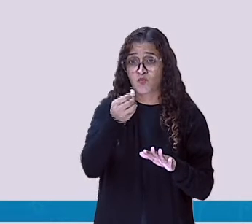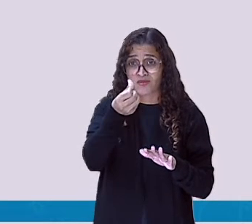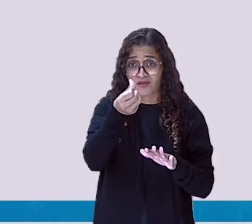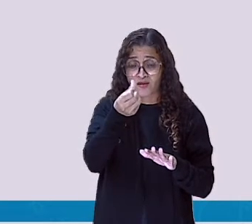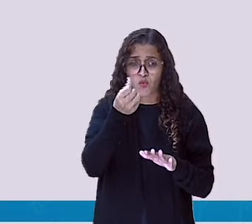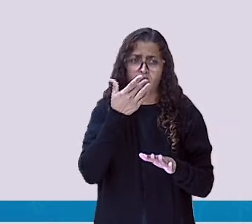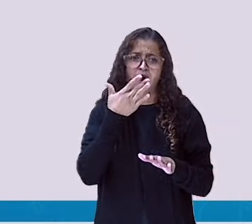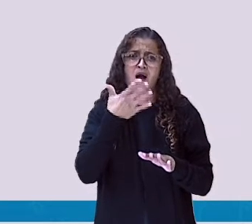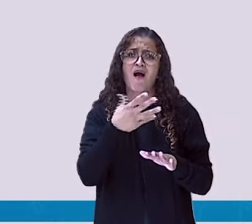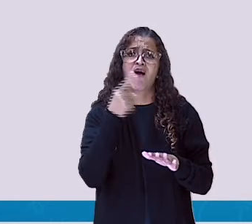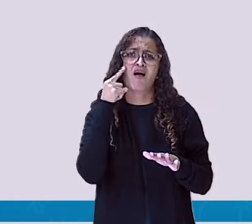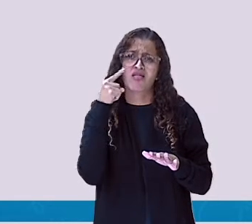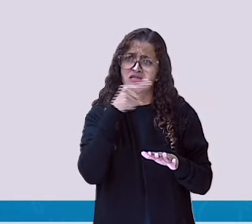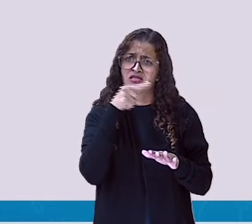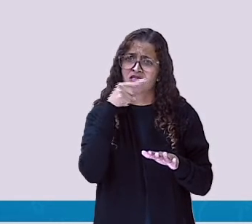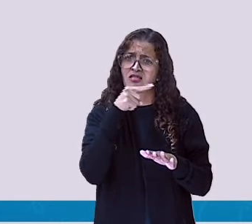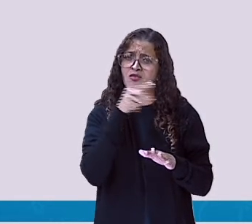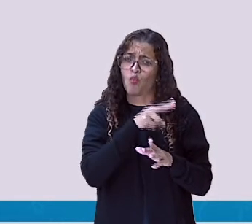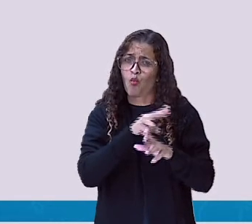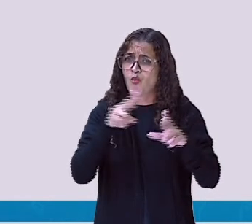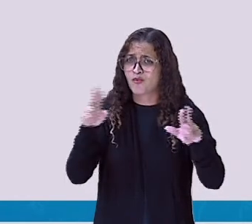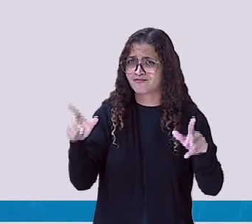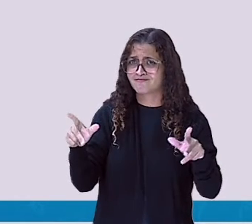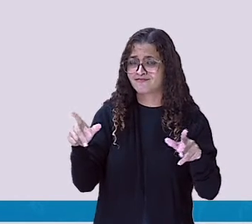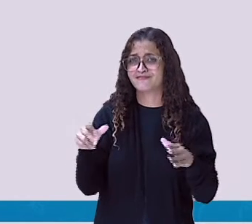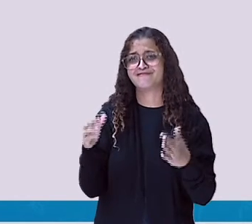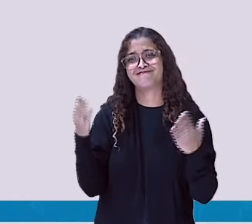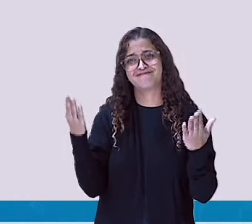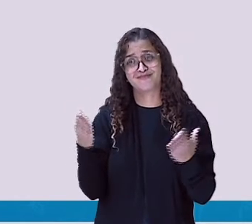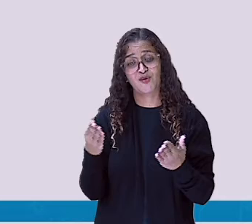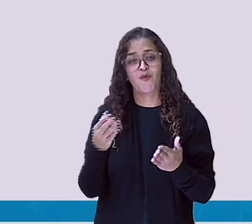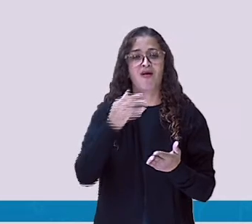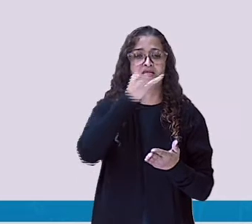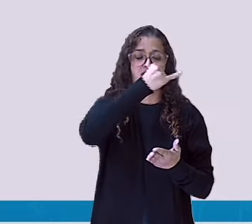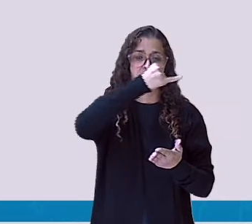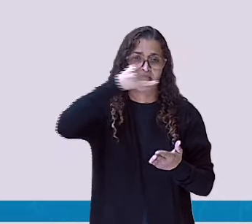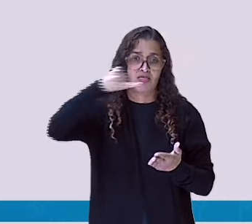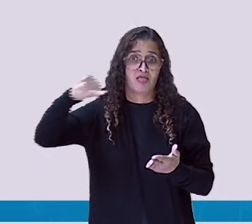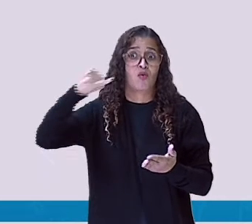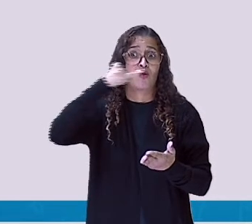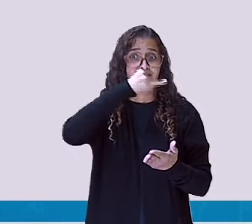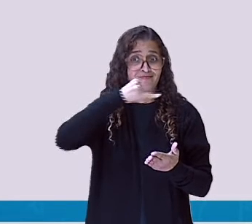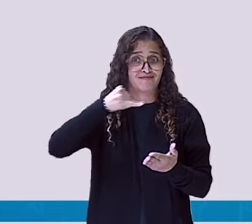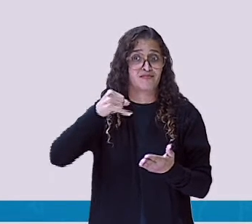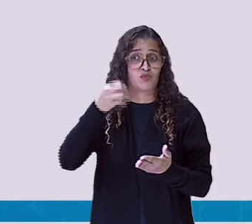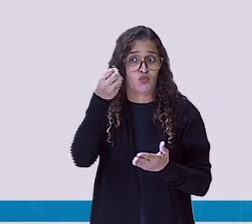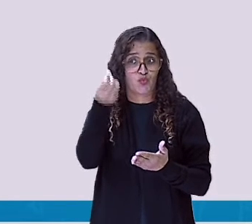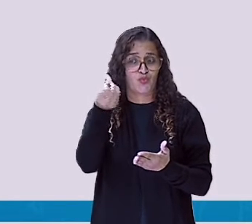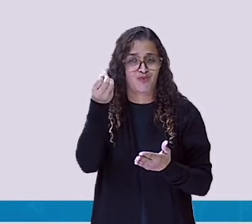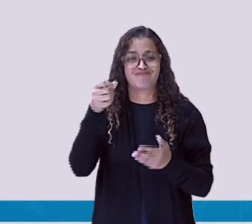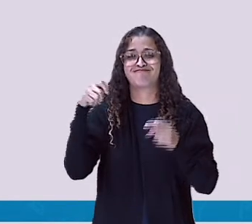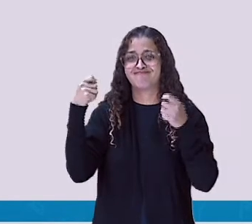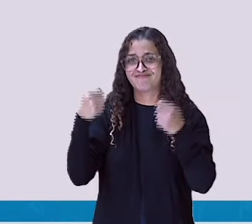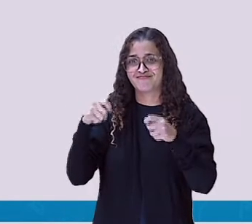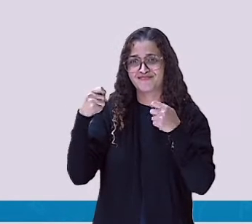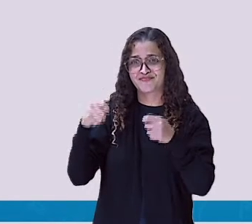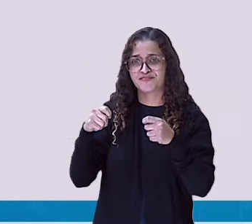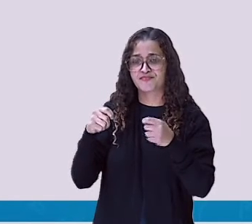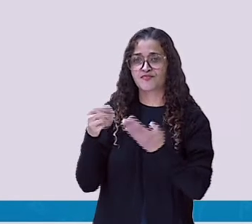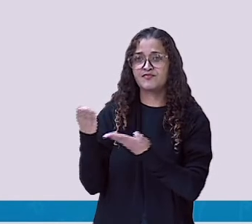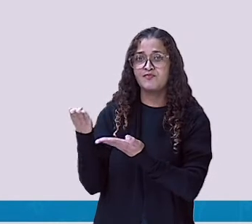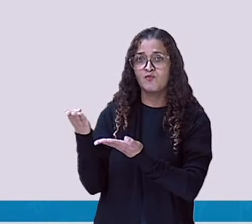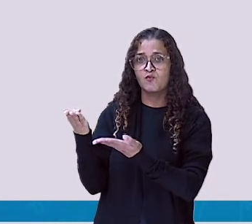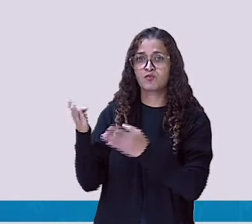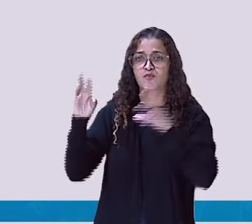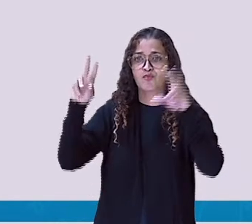são 6 linhas. Aqui eu pré-montei a tabela para vocês. Então, temos, né,